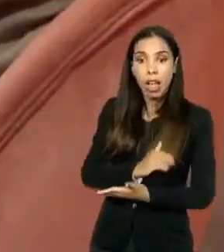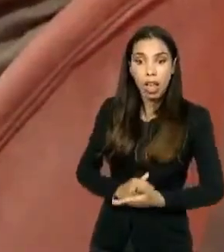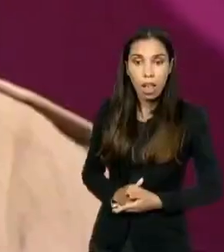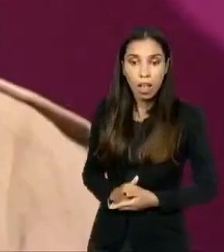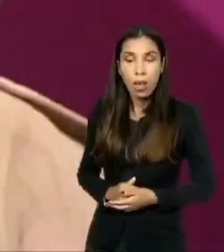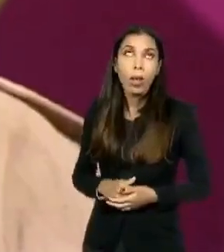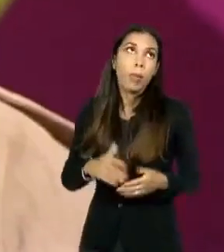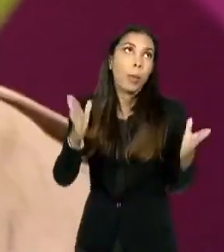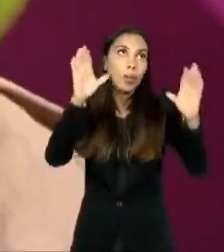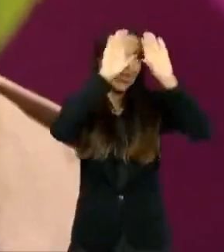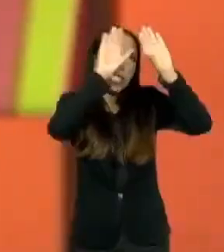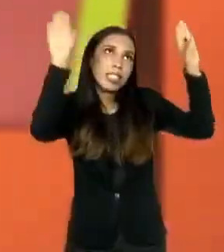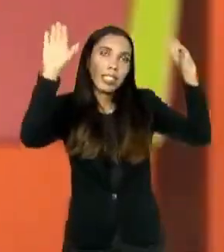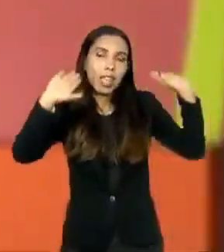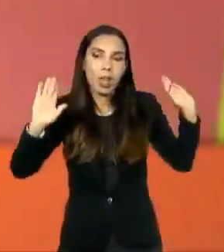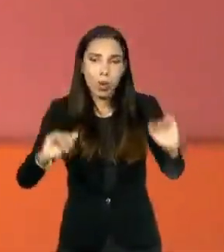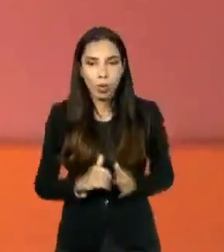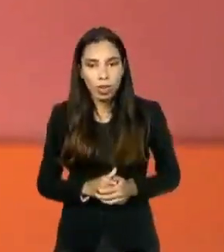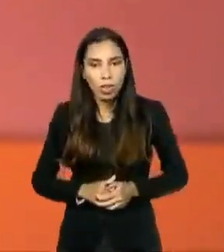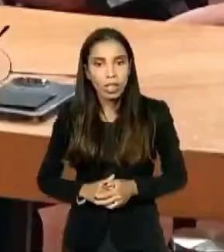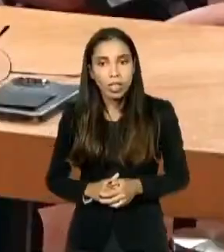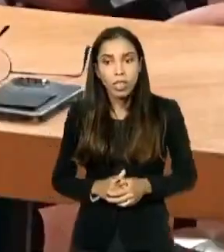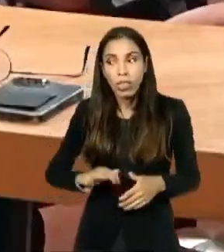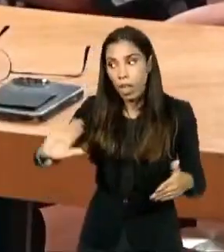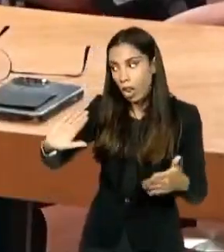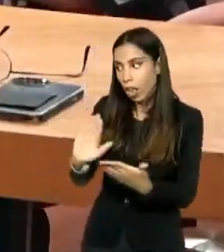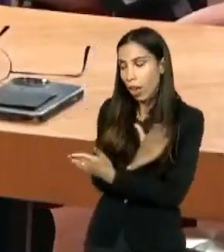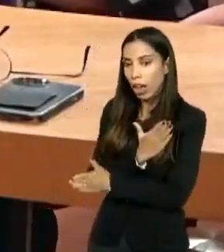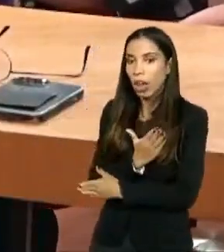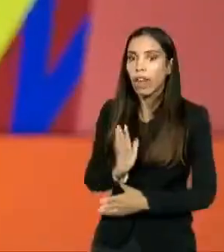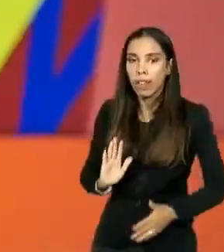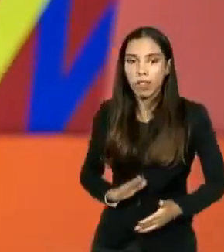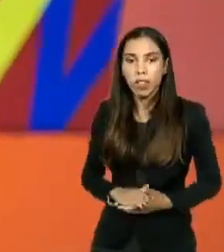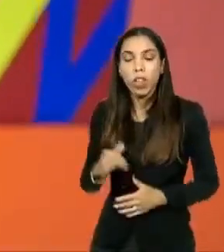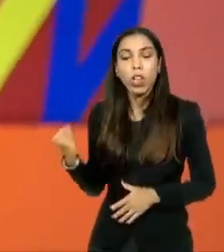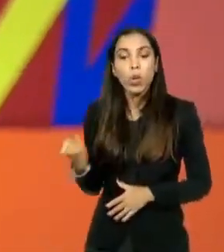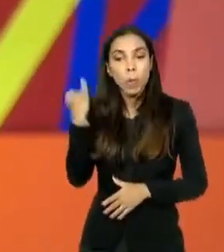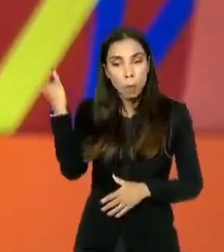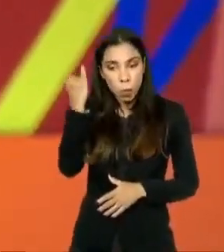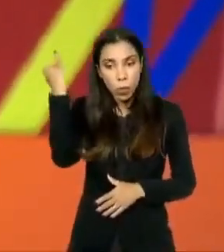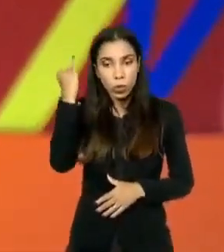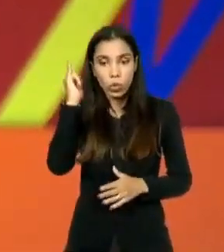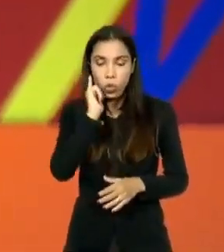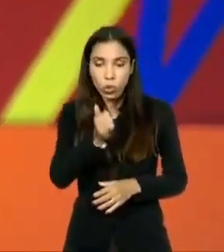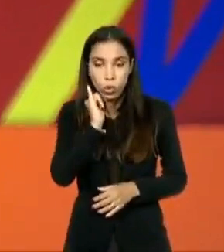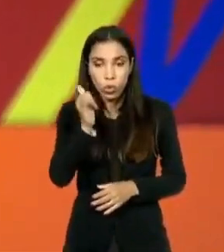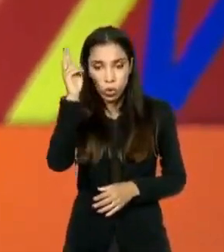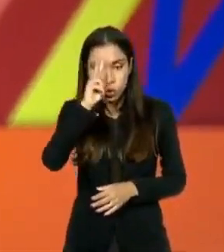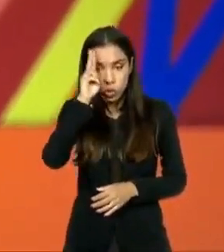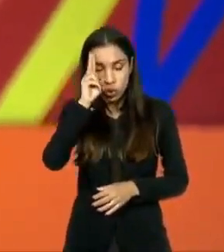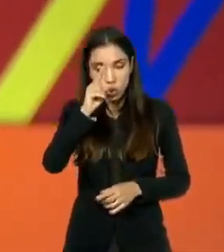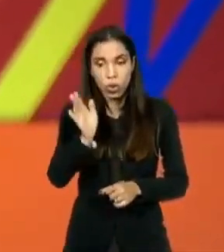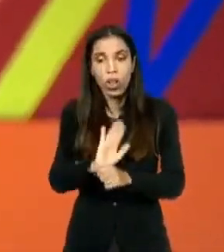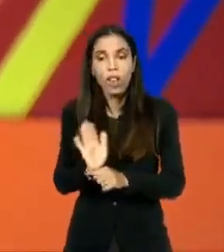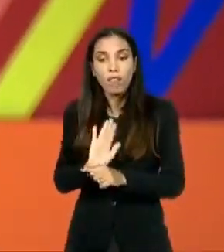do Papa. Entendeu? Sabe? Então foi verdade, isso que aconteceu. Mas... Eu acho importante contar essa história. Eu tenho orgulho desse filme estar